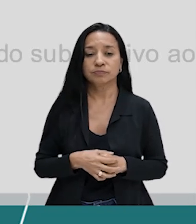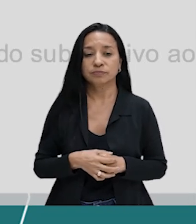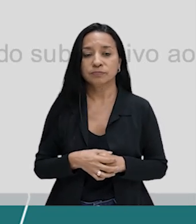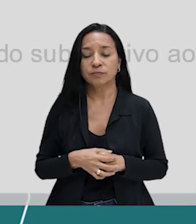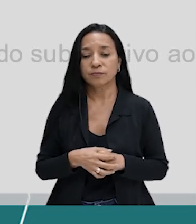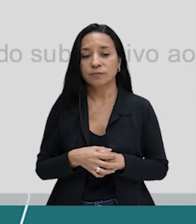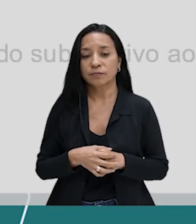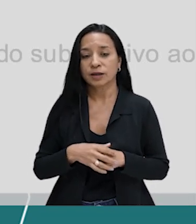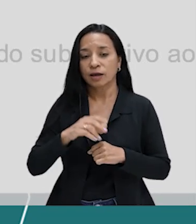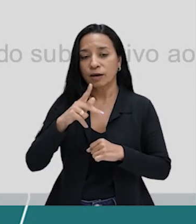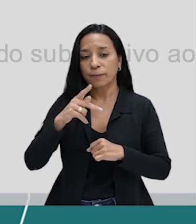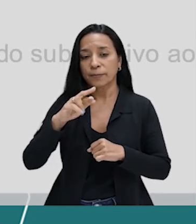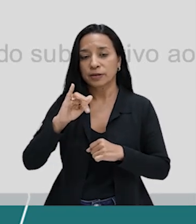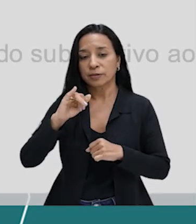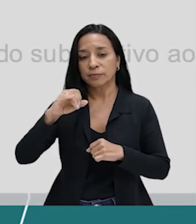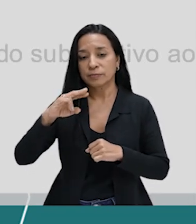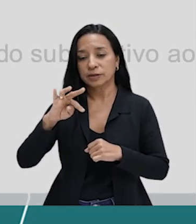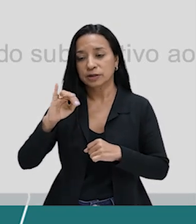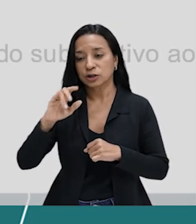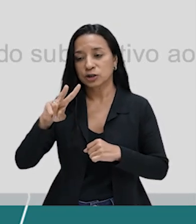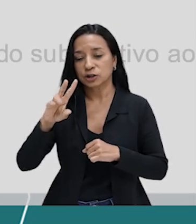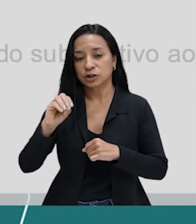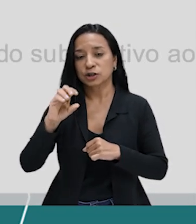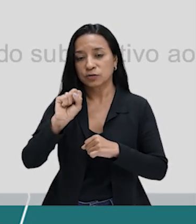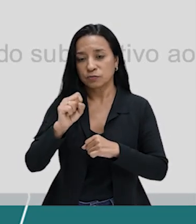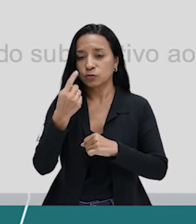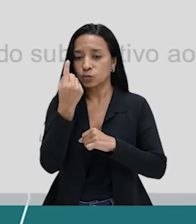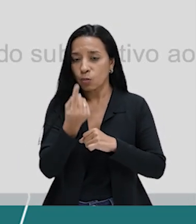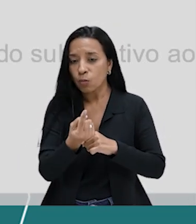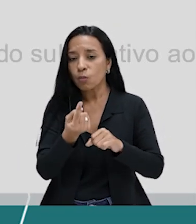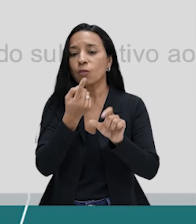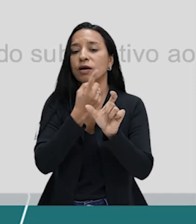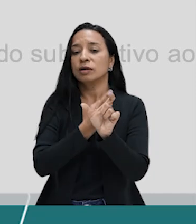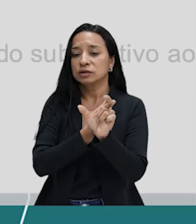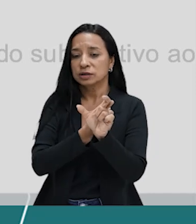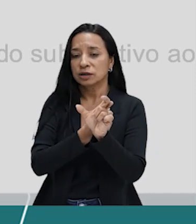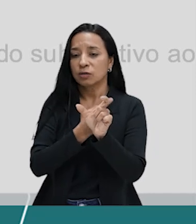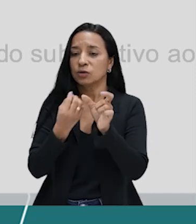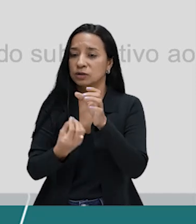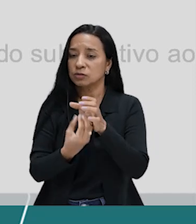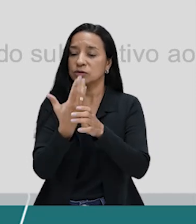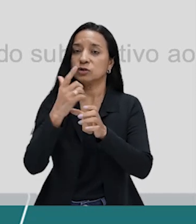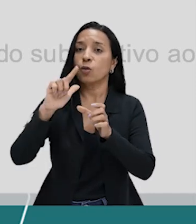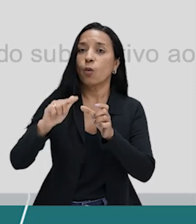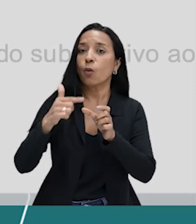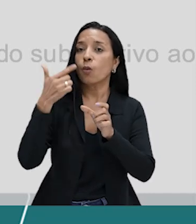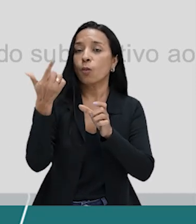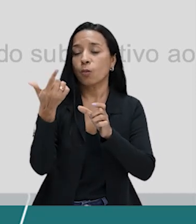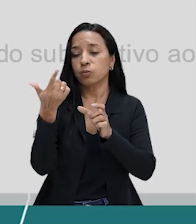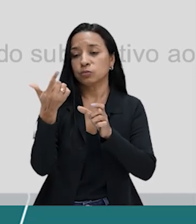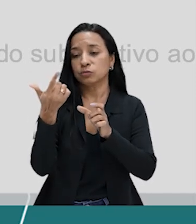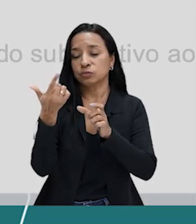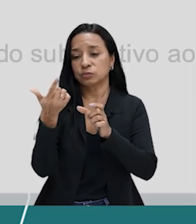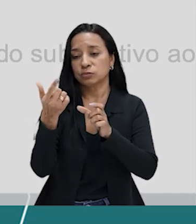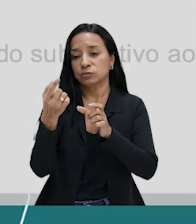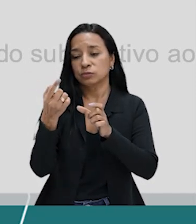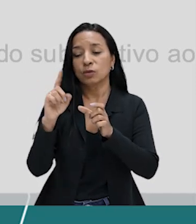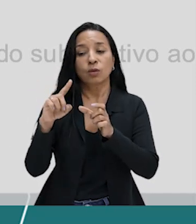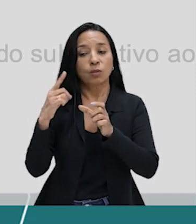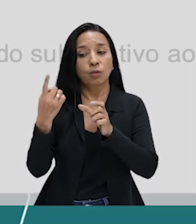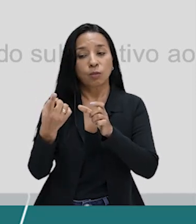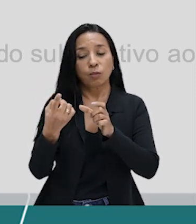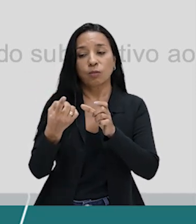primitivos. São os adjetivos com apenas um radical, que originam outros adjetivos. Por